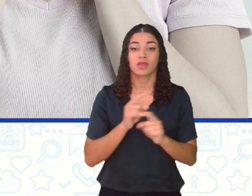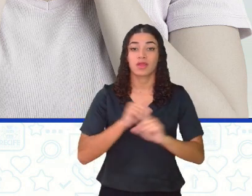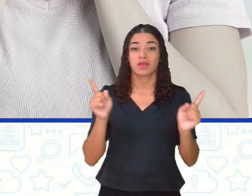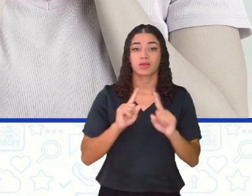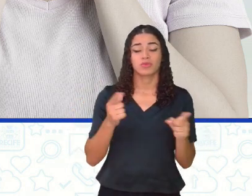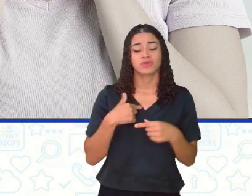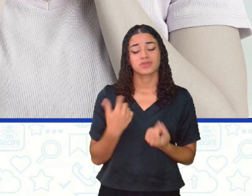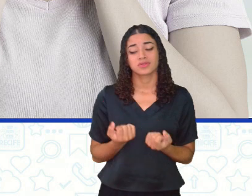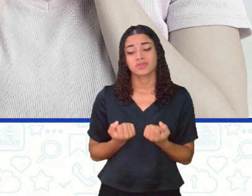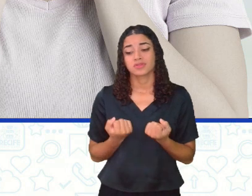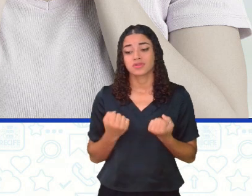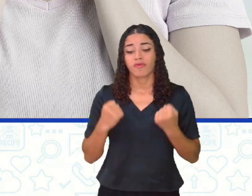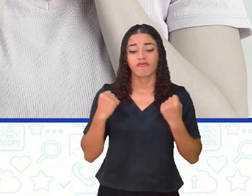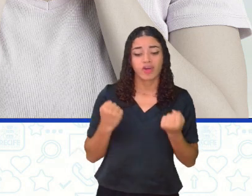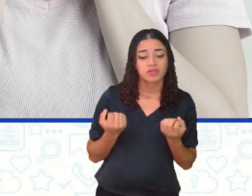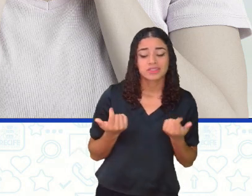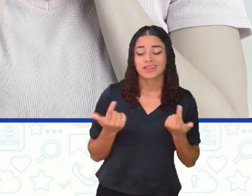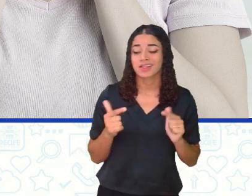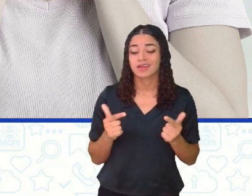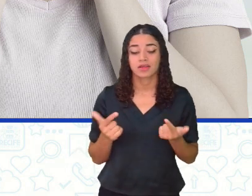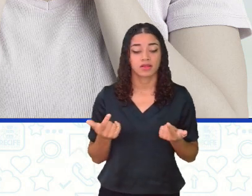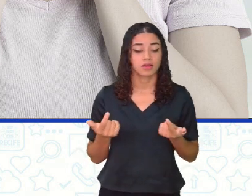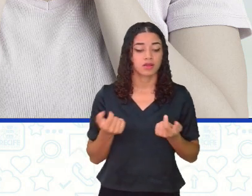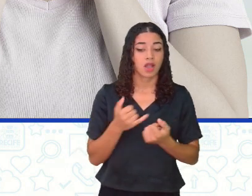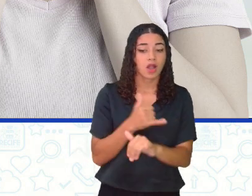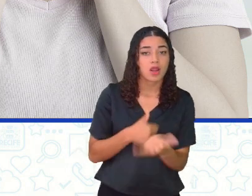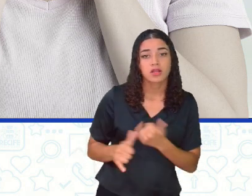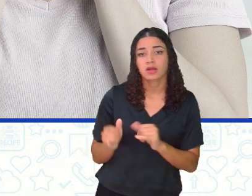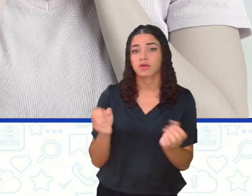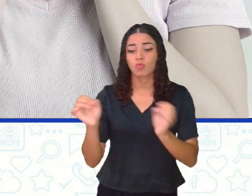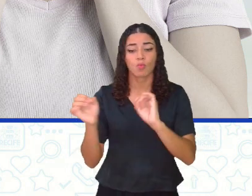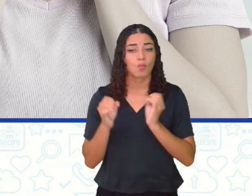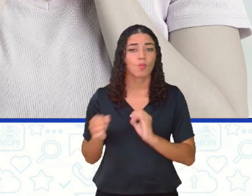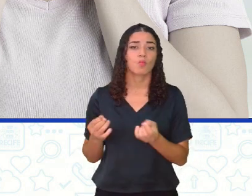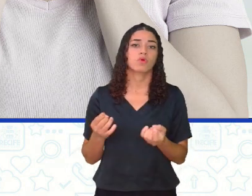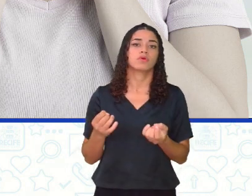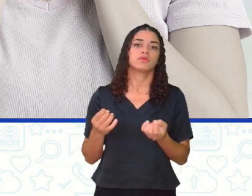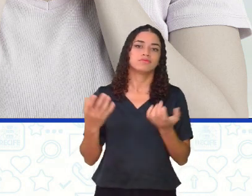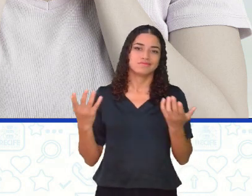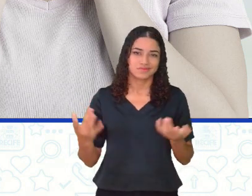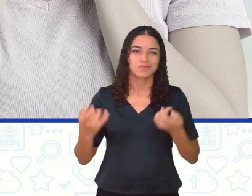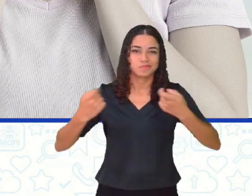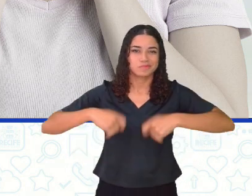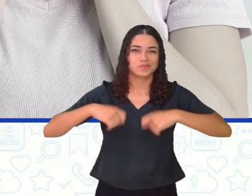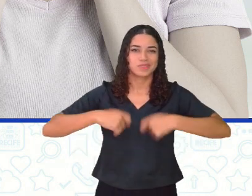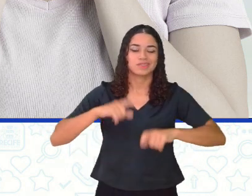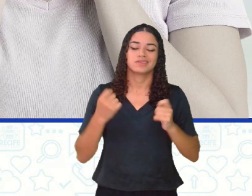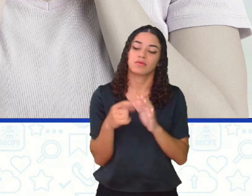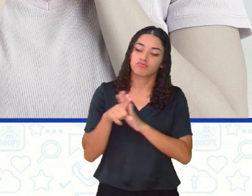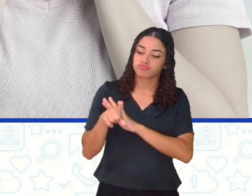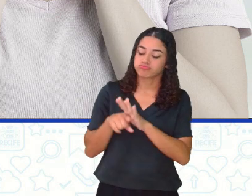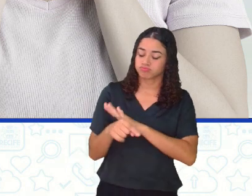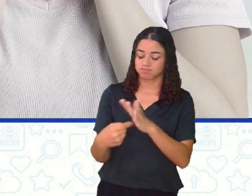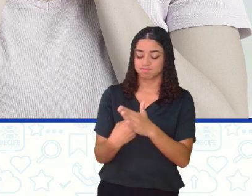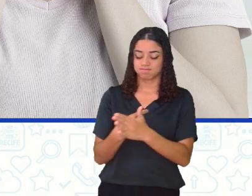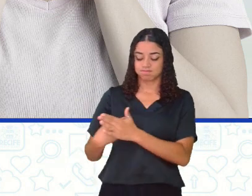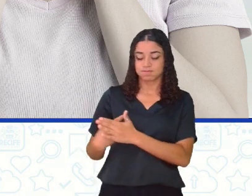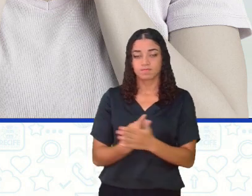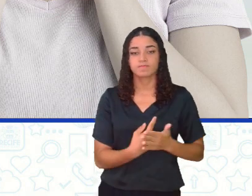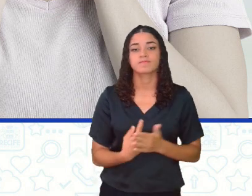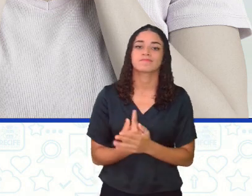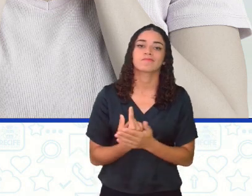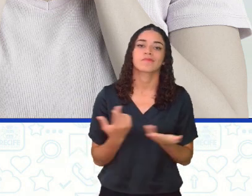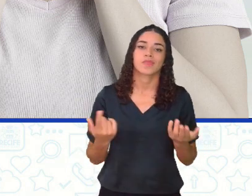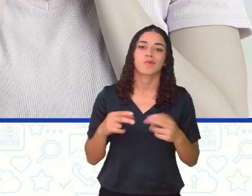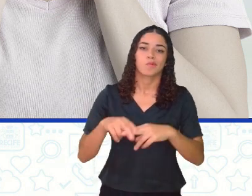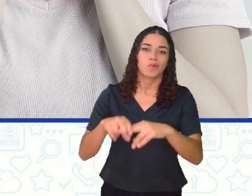sem força, né, sem energia. Então, tudo isso precisa ser muito bem, né, investigado em relação aí